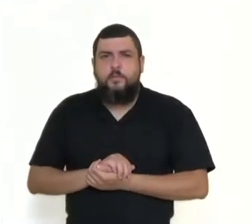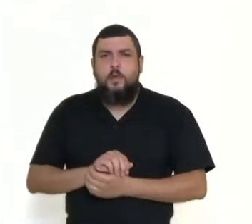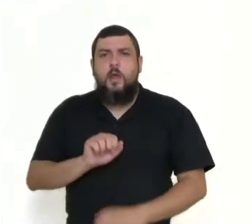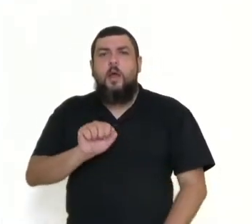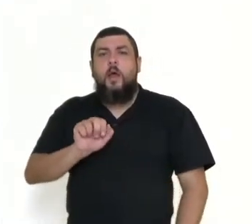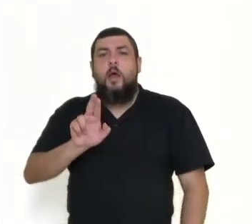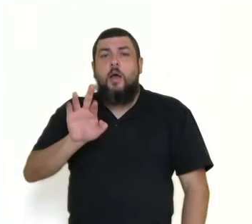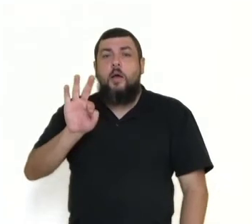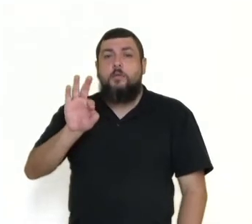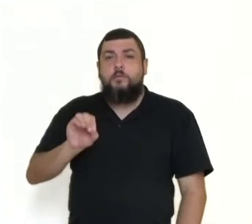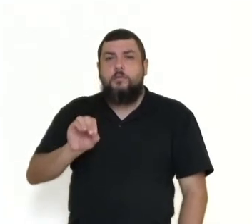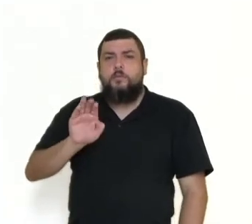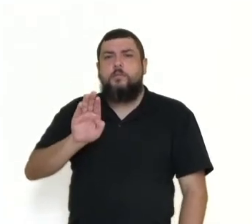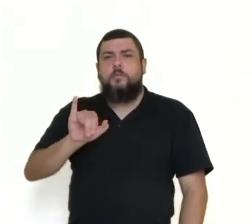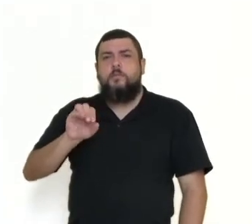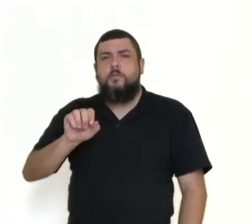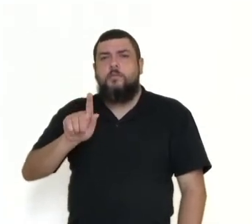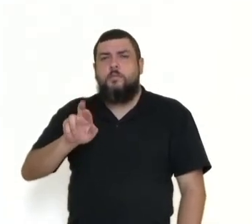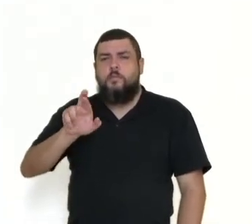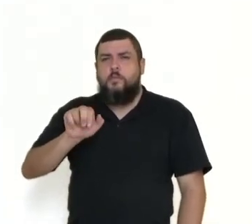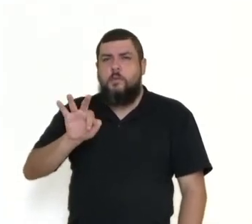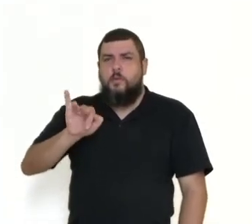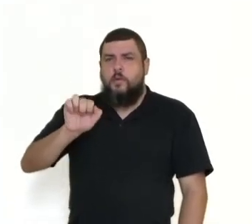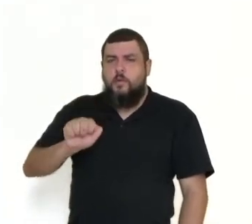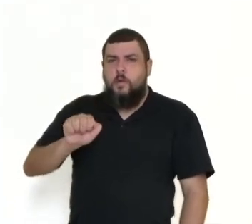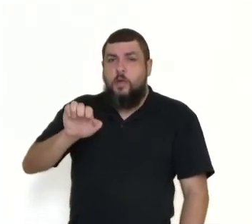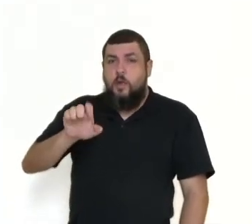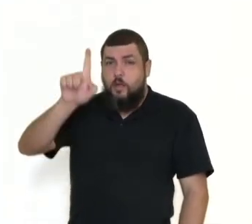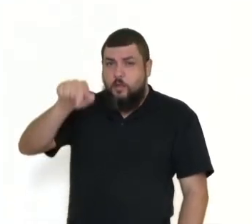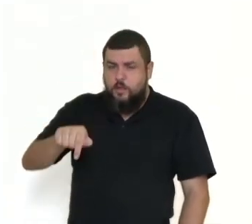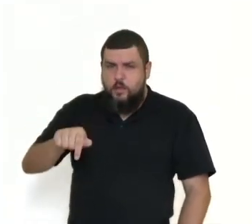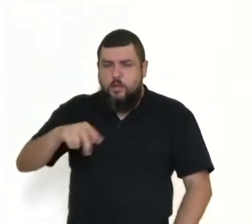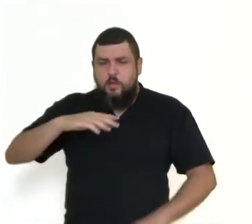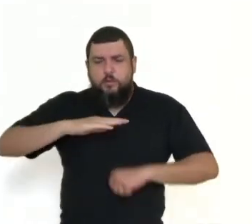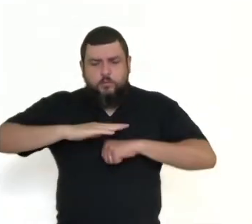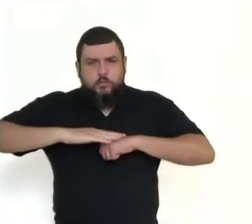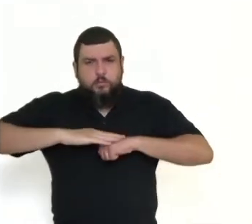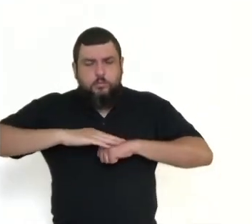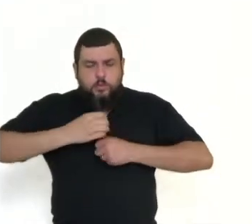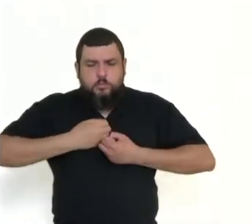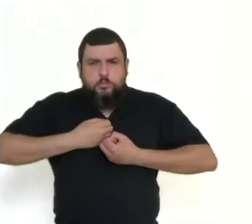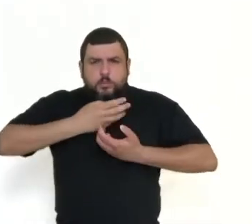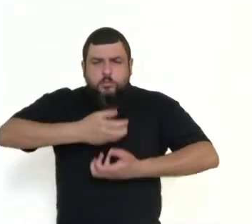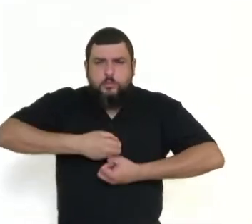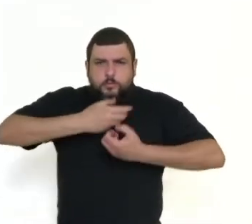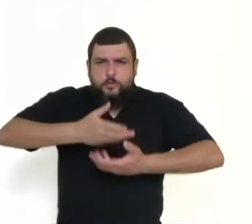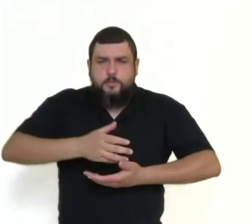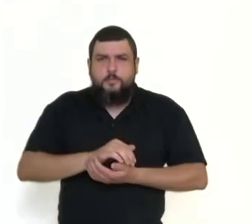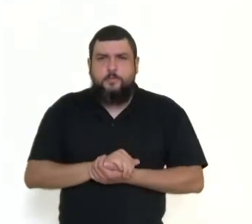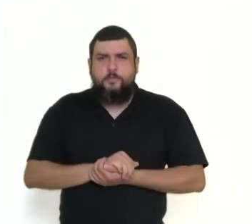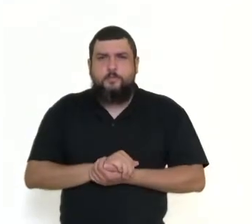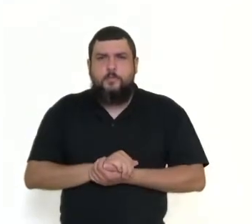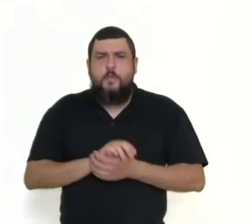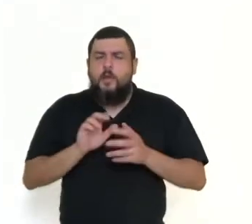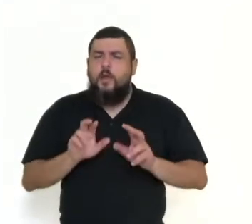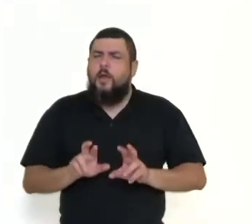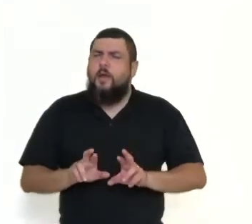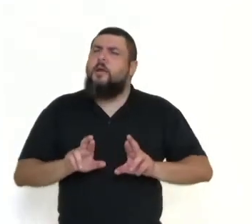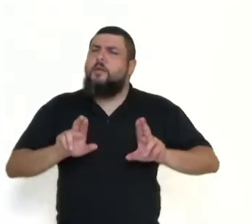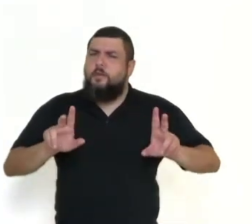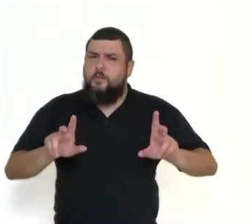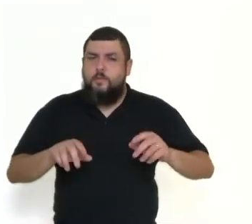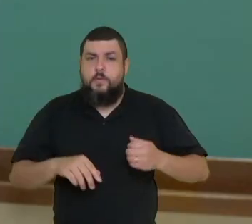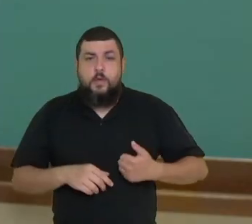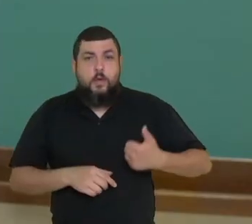Pela própria pessoa, né? Pelo biografado. A diferença é que a narrativa em primeira